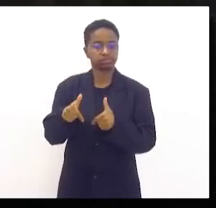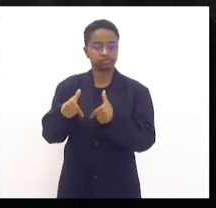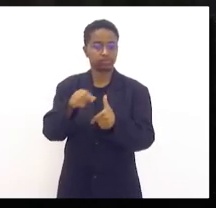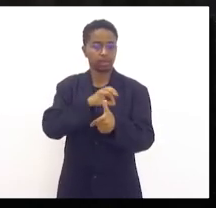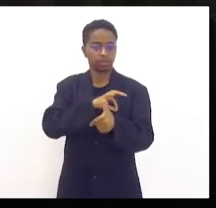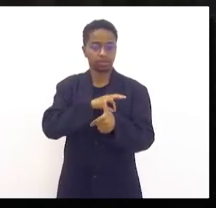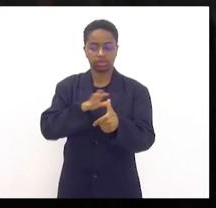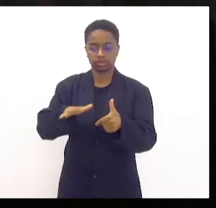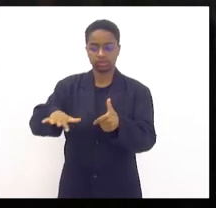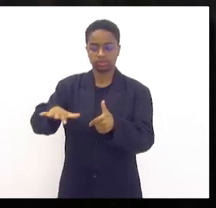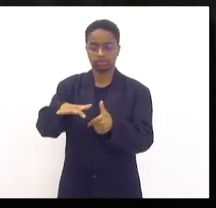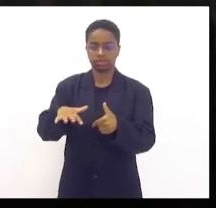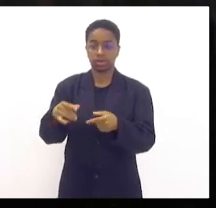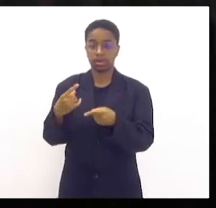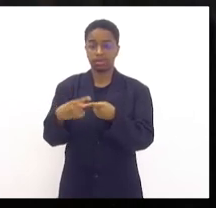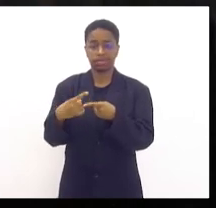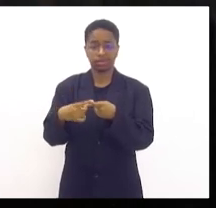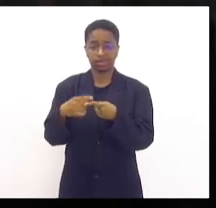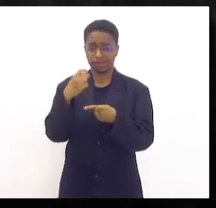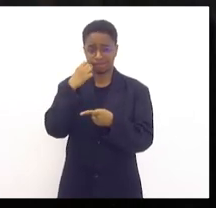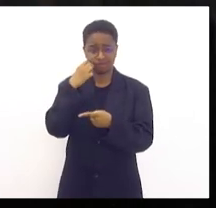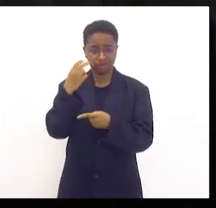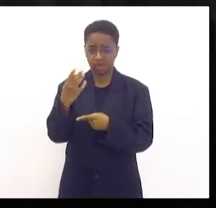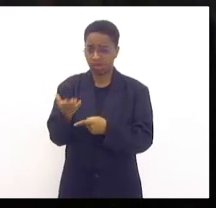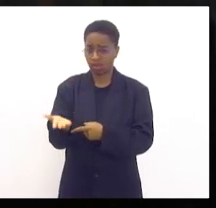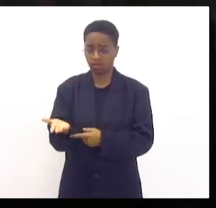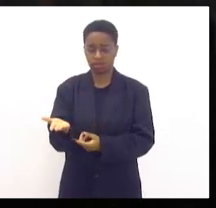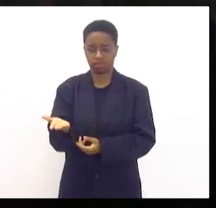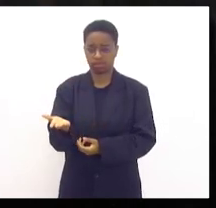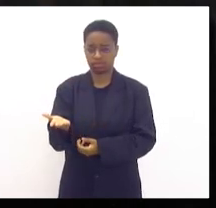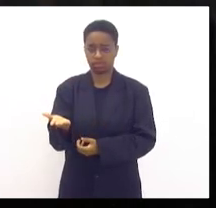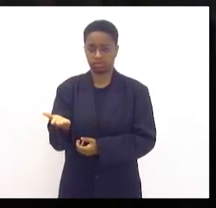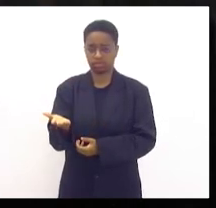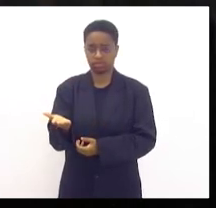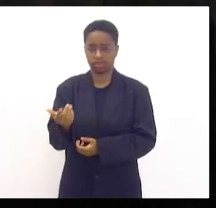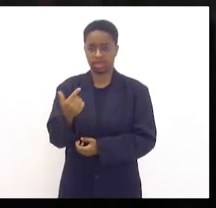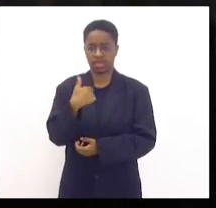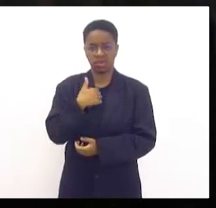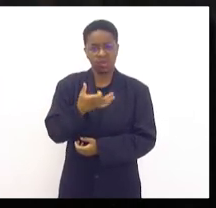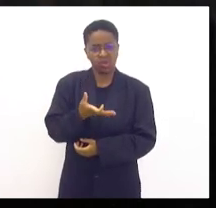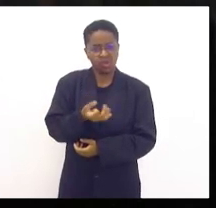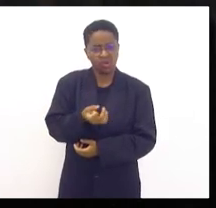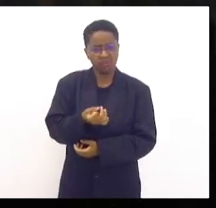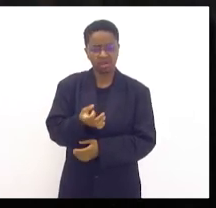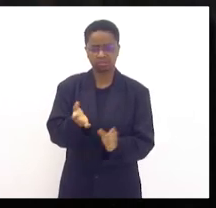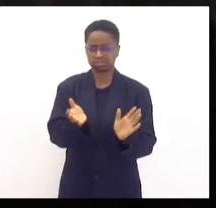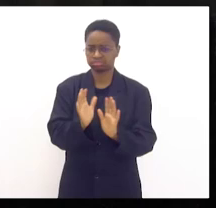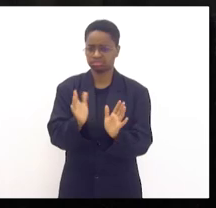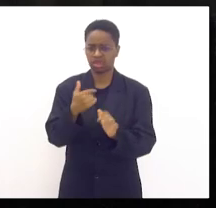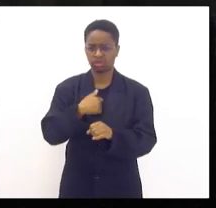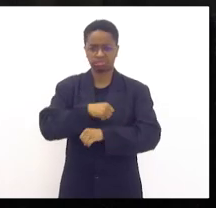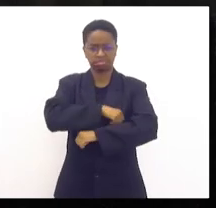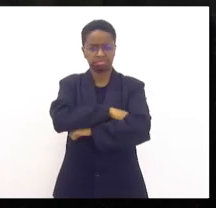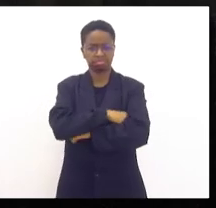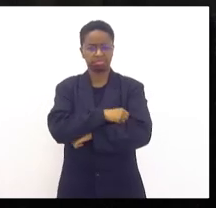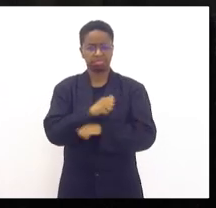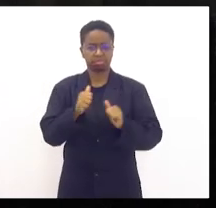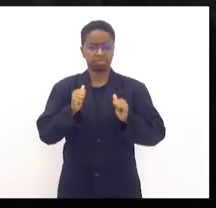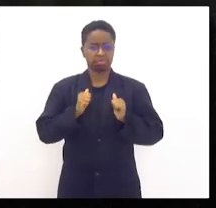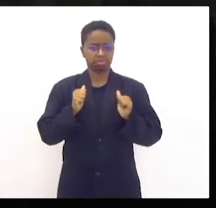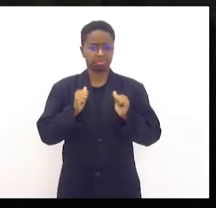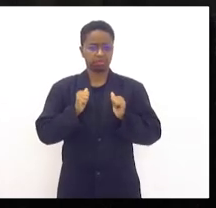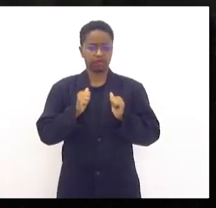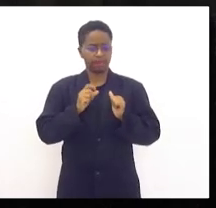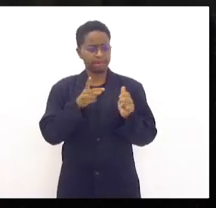região, porque está uma pouca vergonha. Eu não vou me acovardar, não vou ficar de braço cruzado vendo um